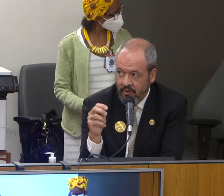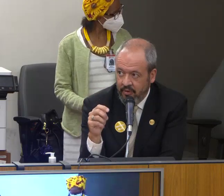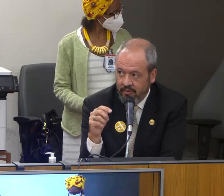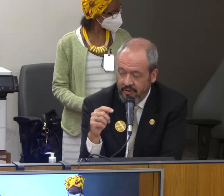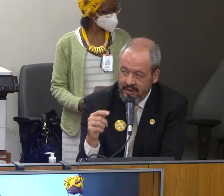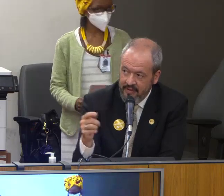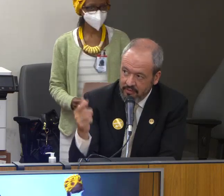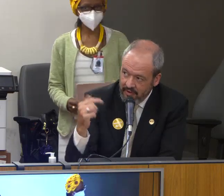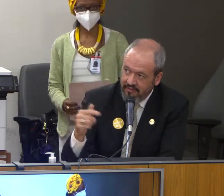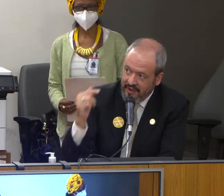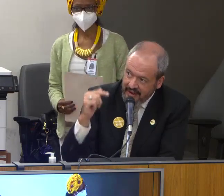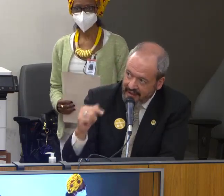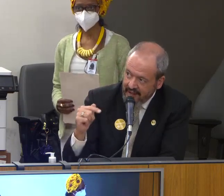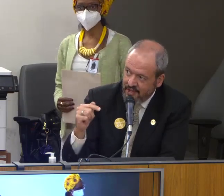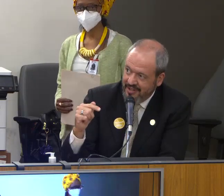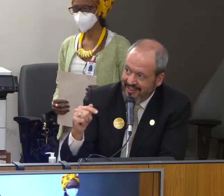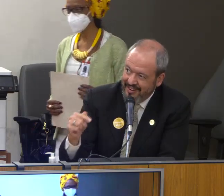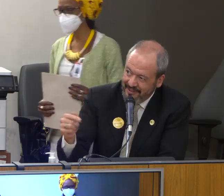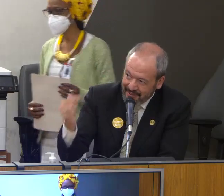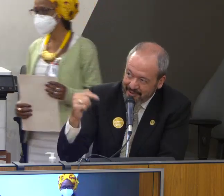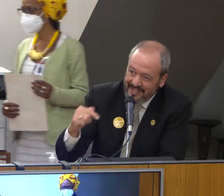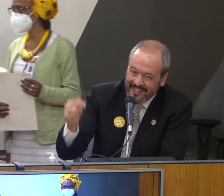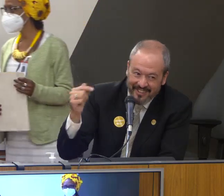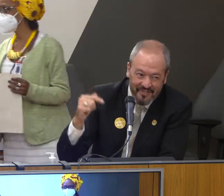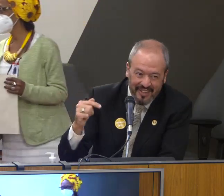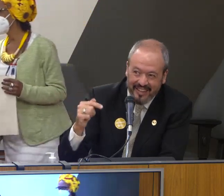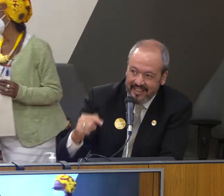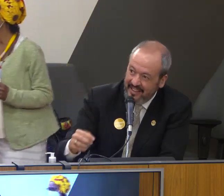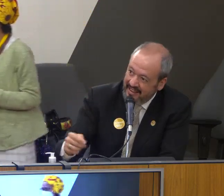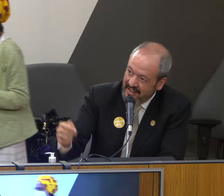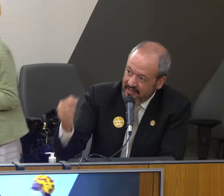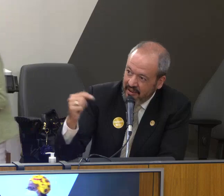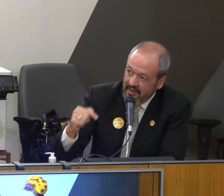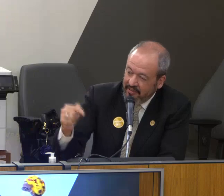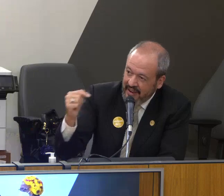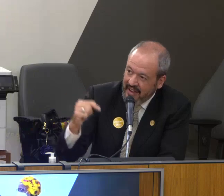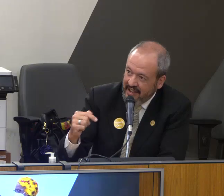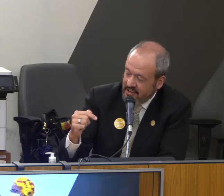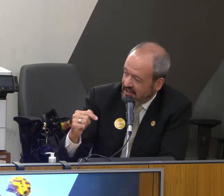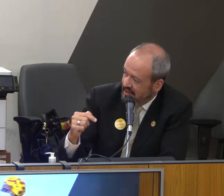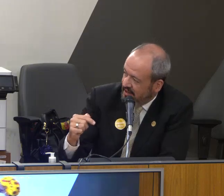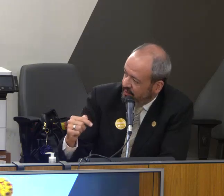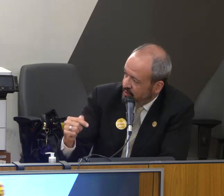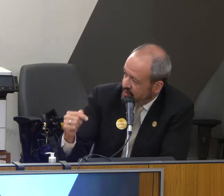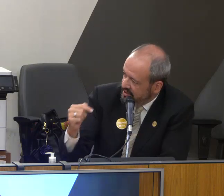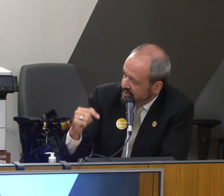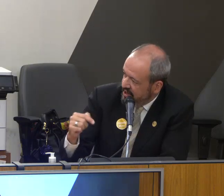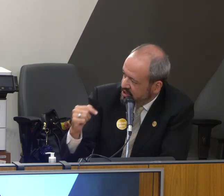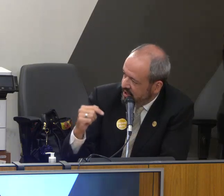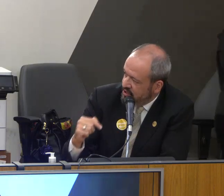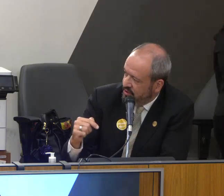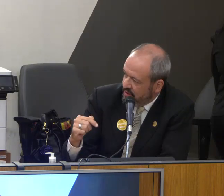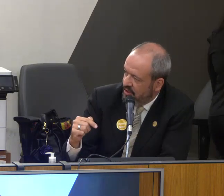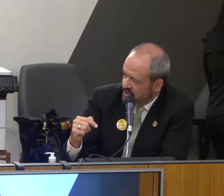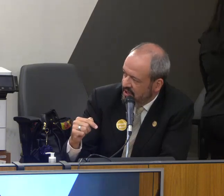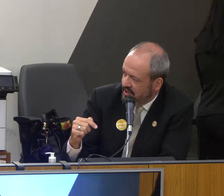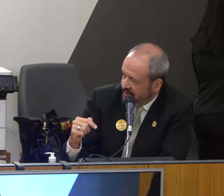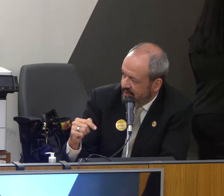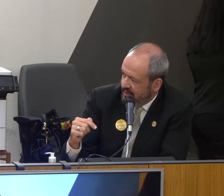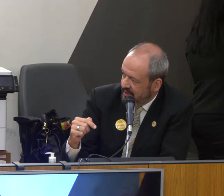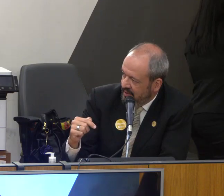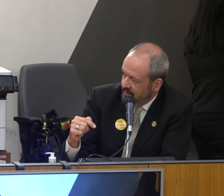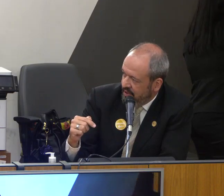por eventual falha ética olha todo cuidado do advogado né então falha ética no Conselho Regional de